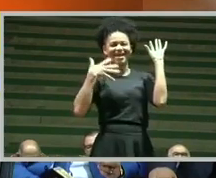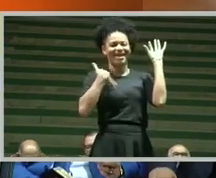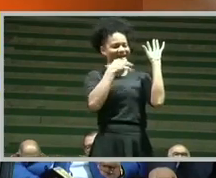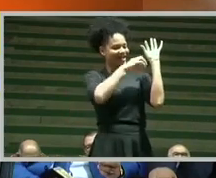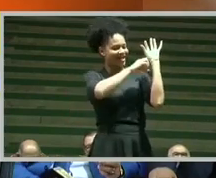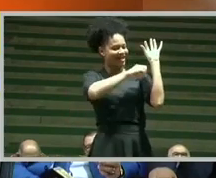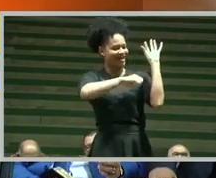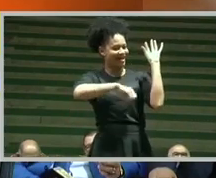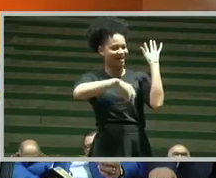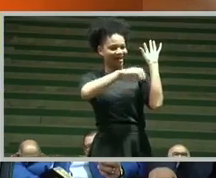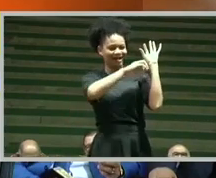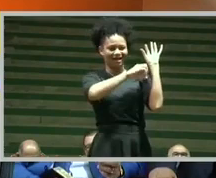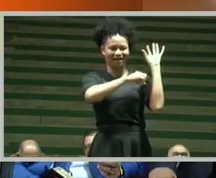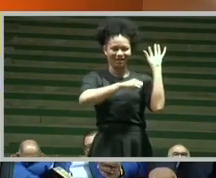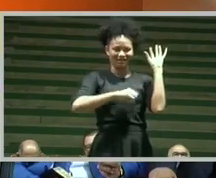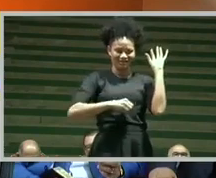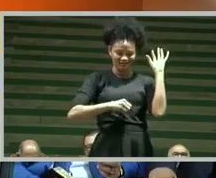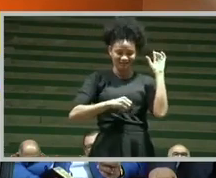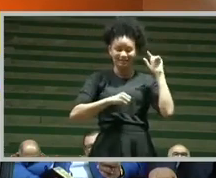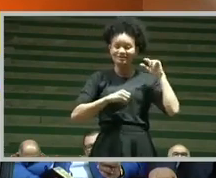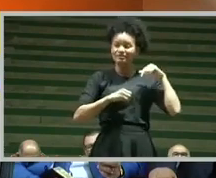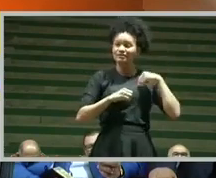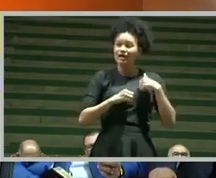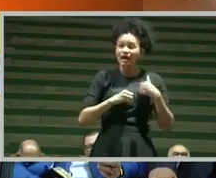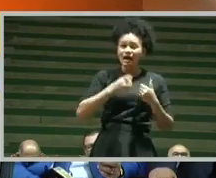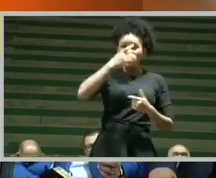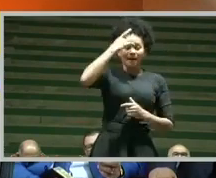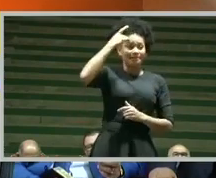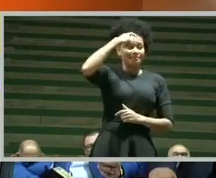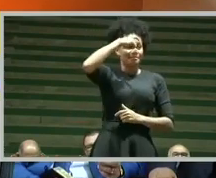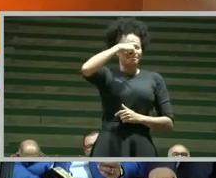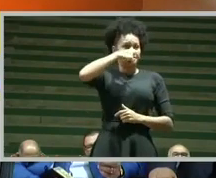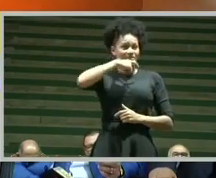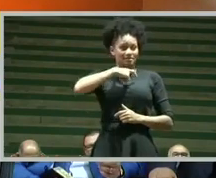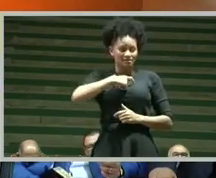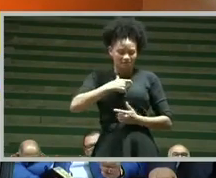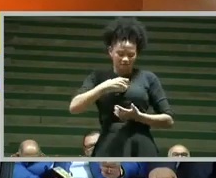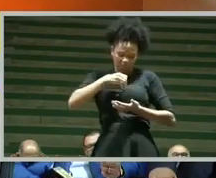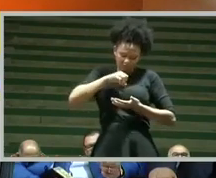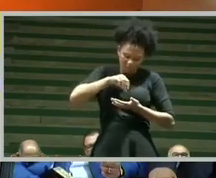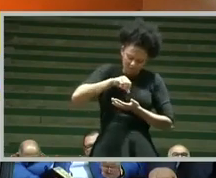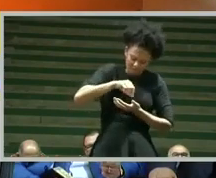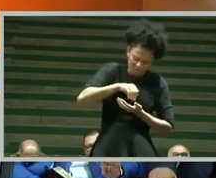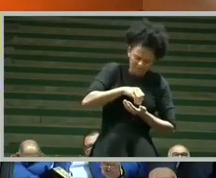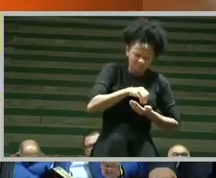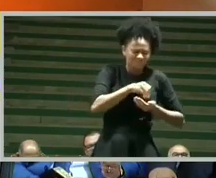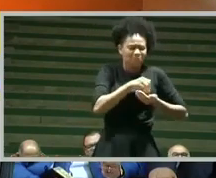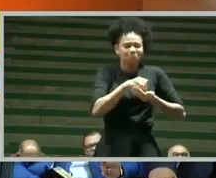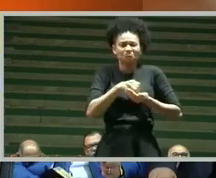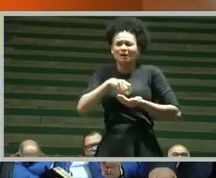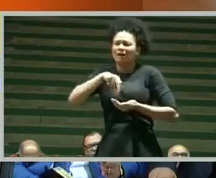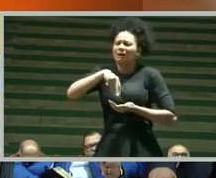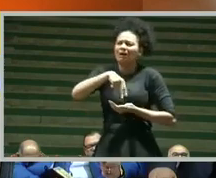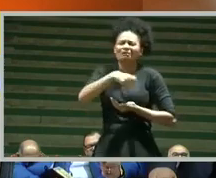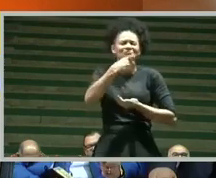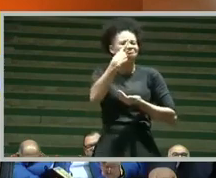Aquele que leva a preciosa semente andando e